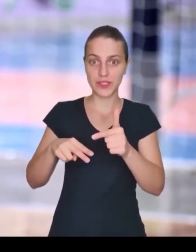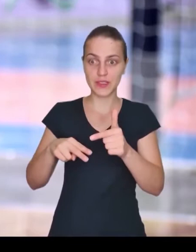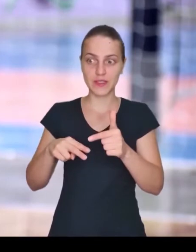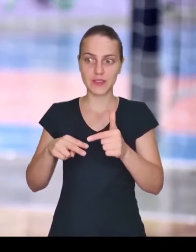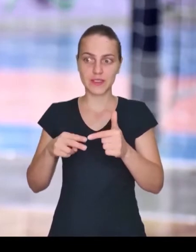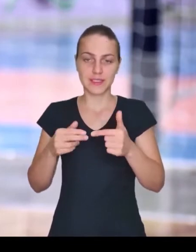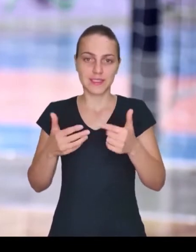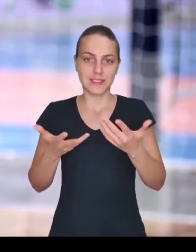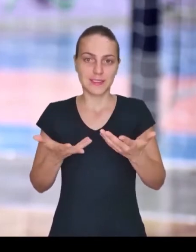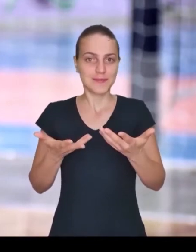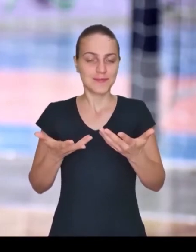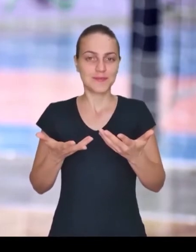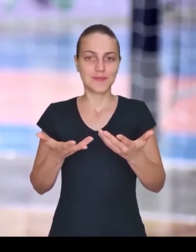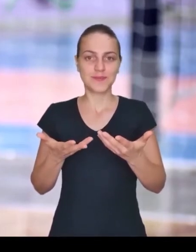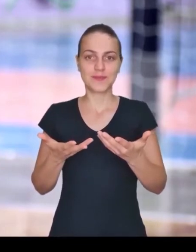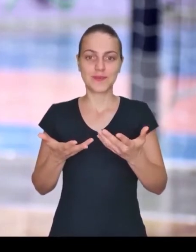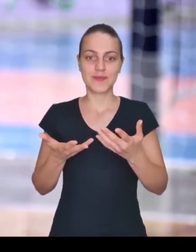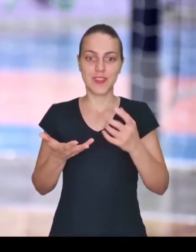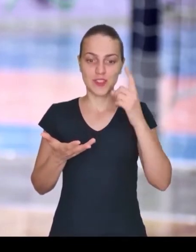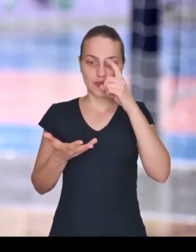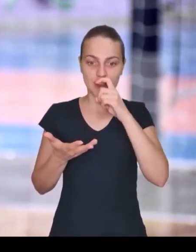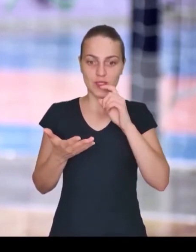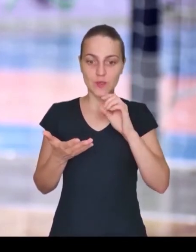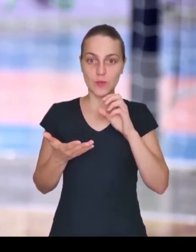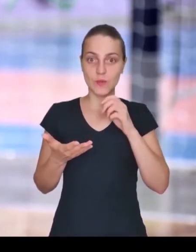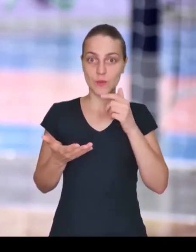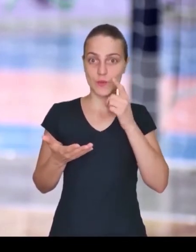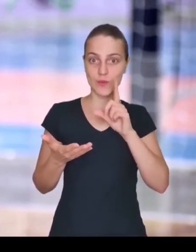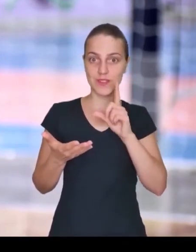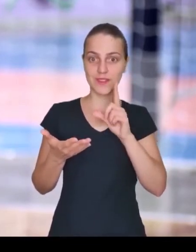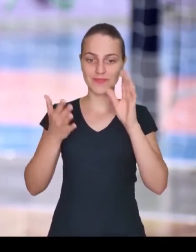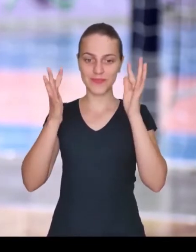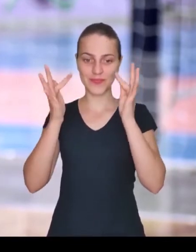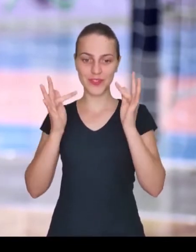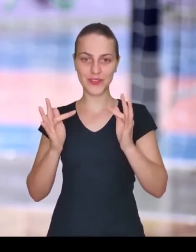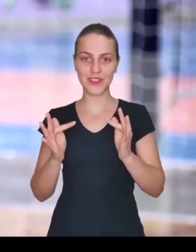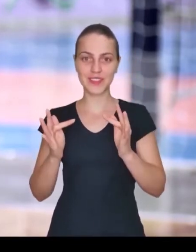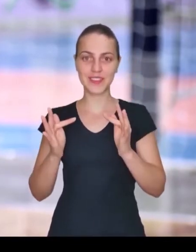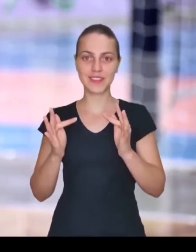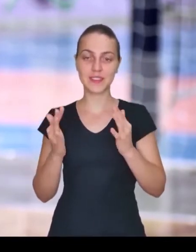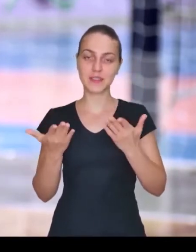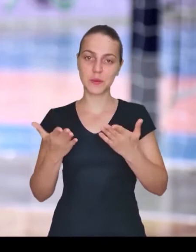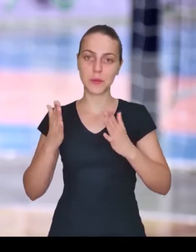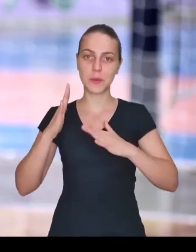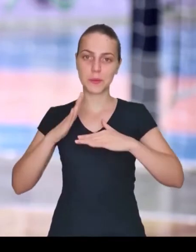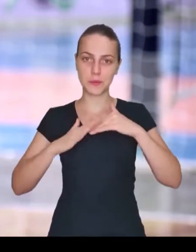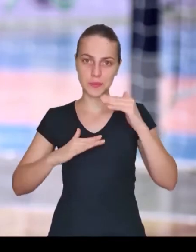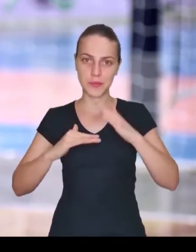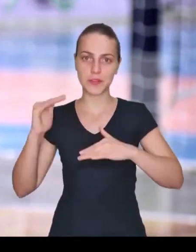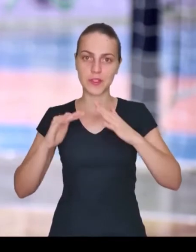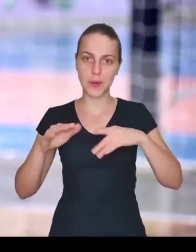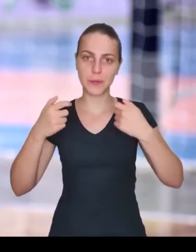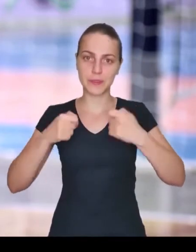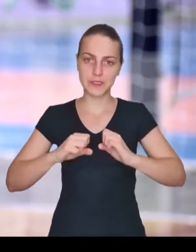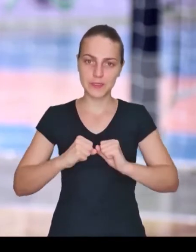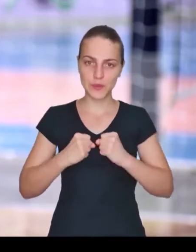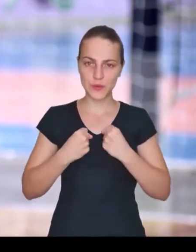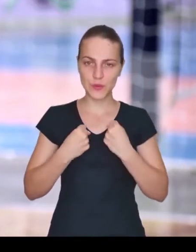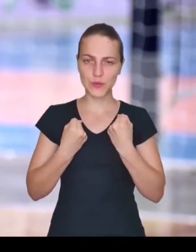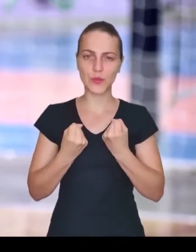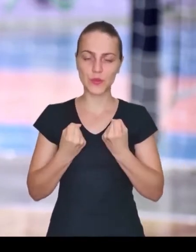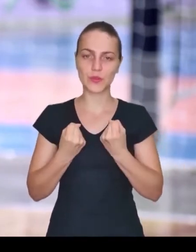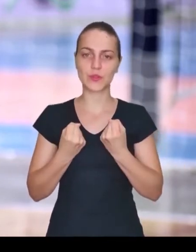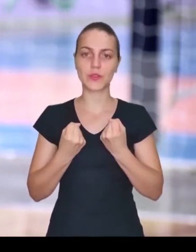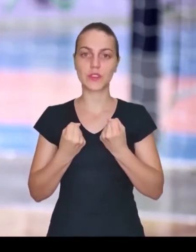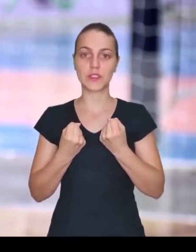num alto rendimento, eu quero ser vitorioso com medalha e tudo mais. Mas o fato de eu me manter num alto rendimento, com todas as dificuldades que nós